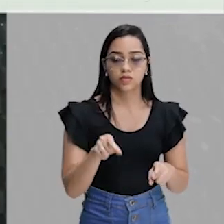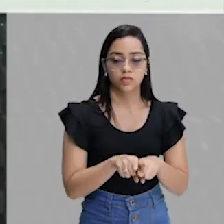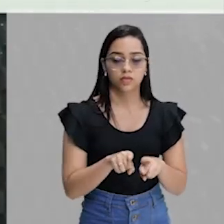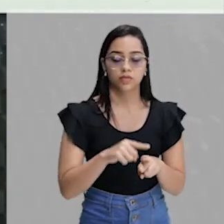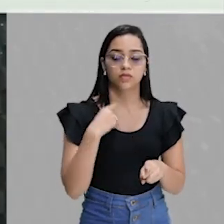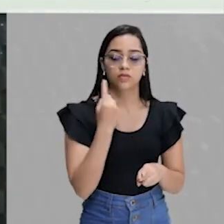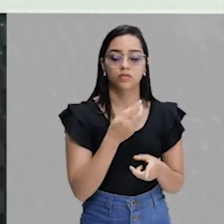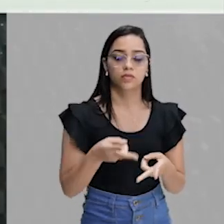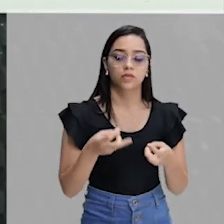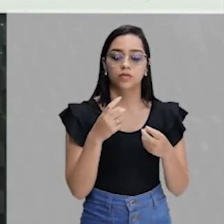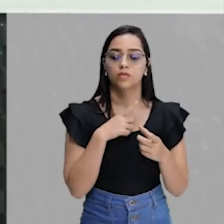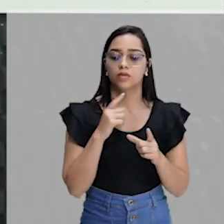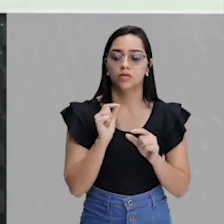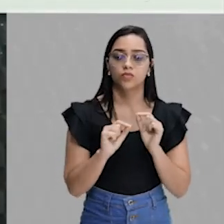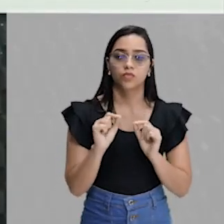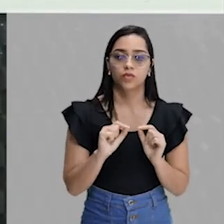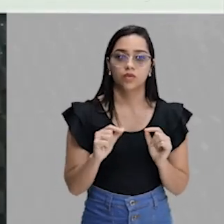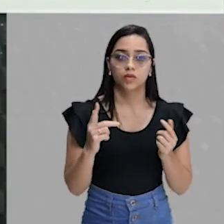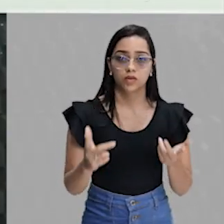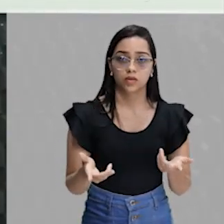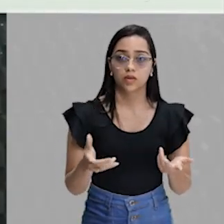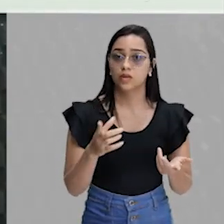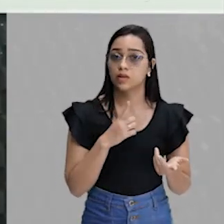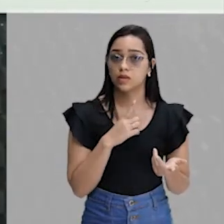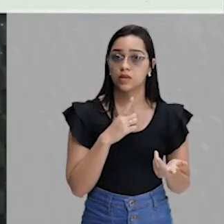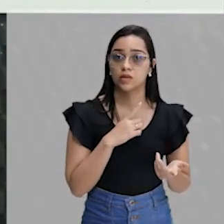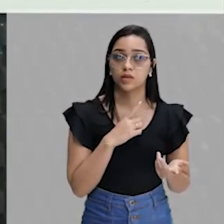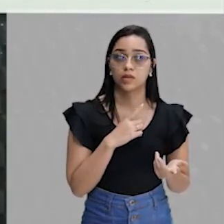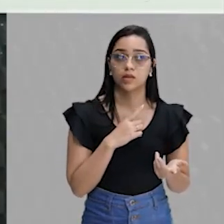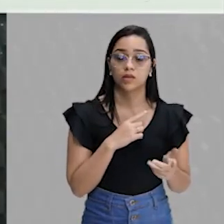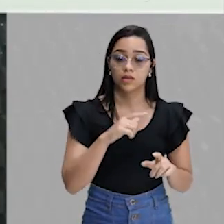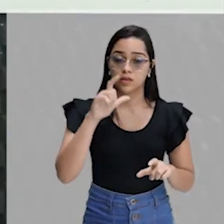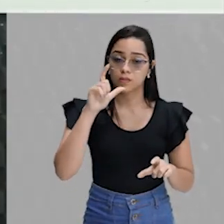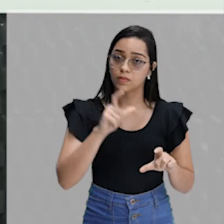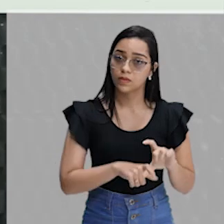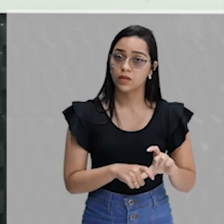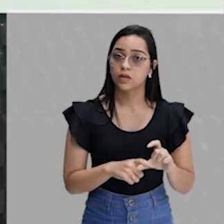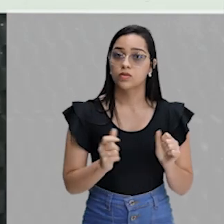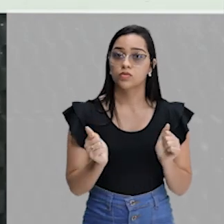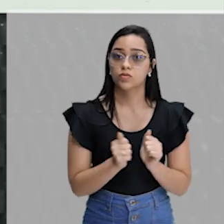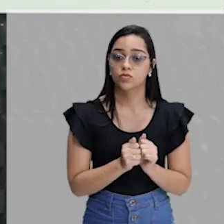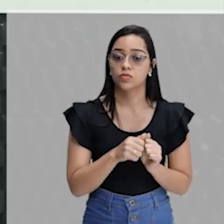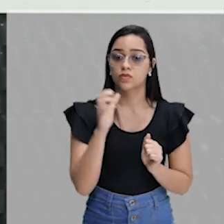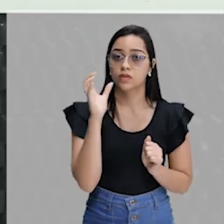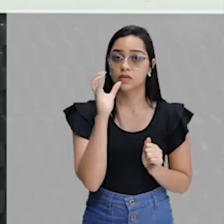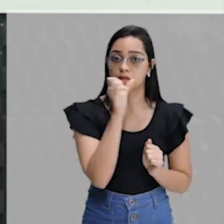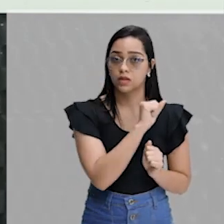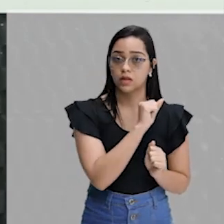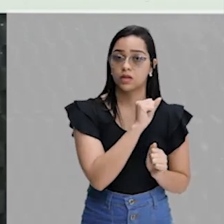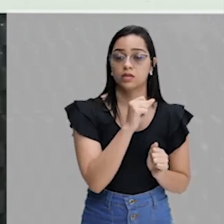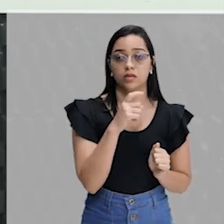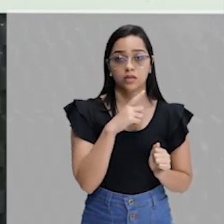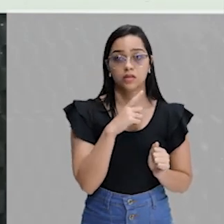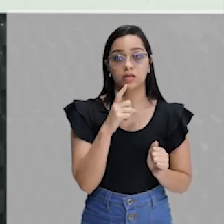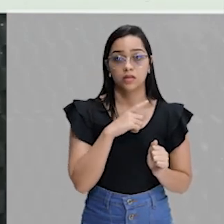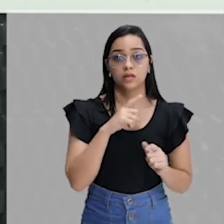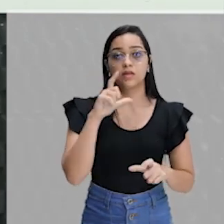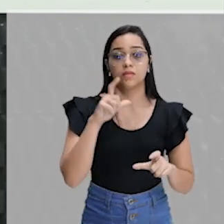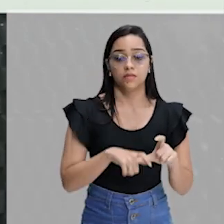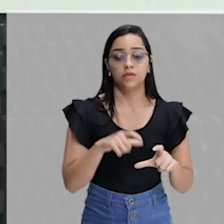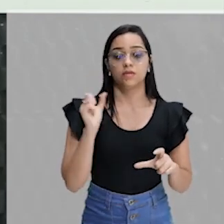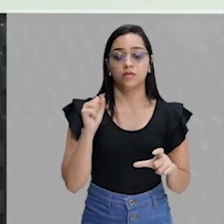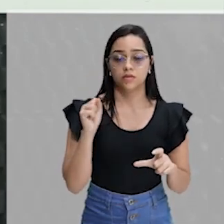Nós vimos também que a energia cinética ela tem esta dependência com a velocidade. A energia cinética ela depende